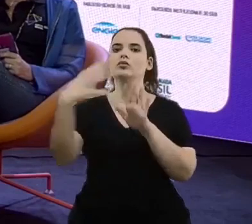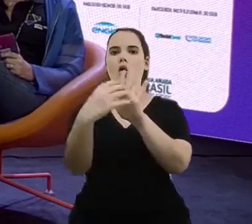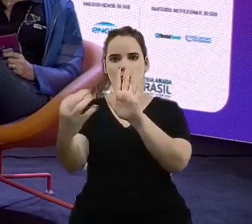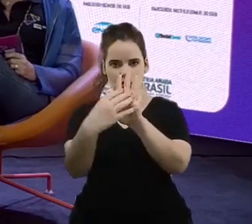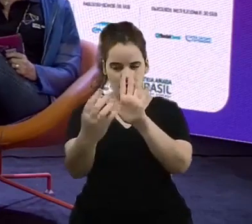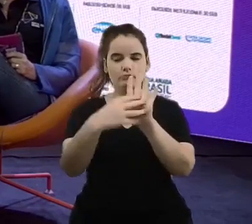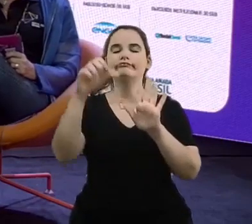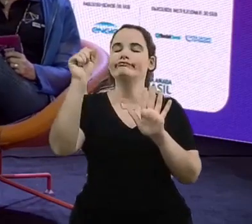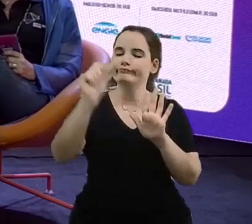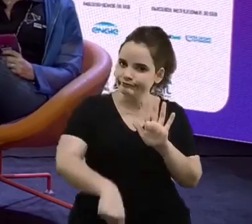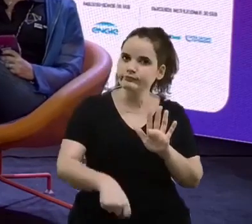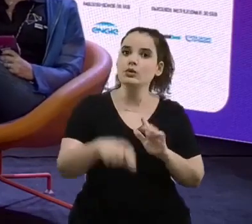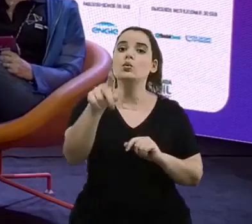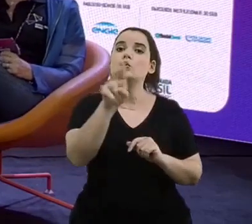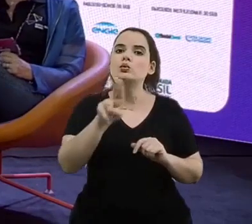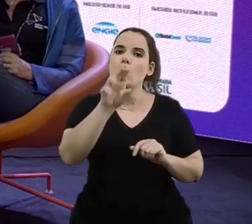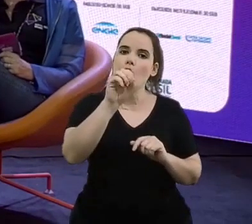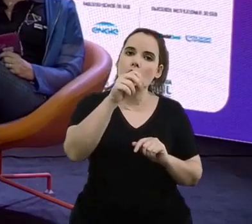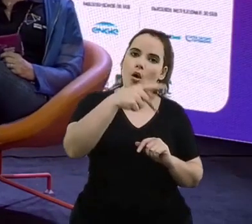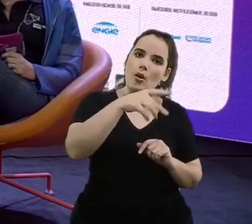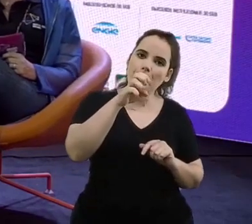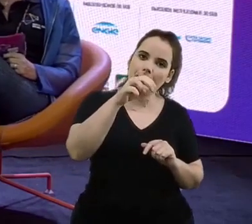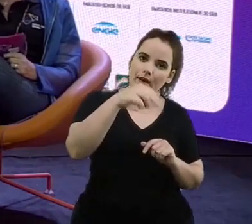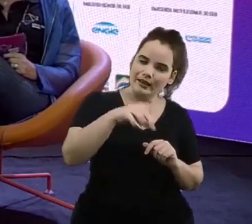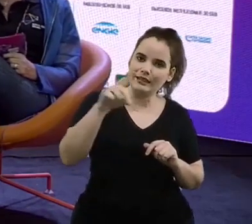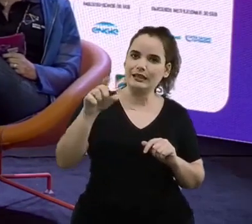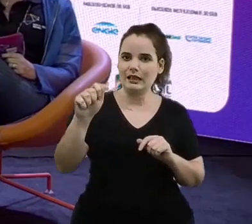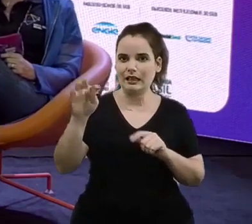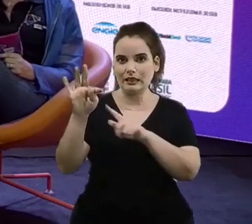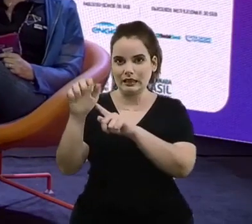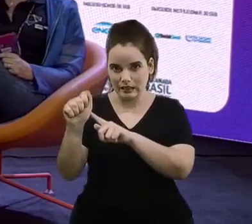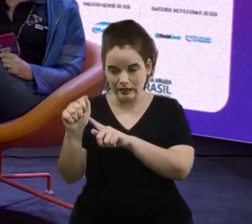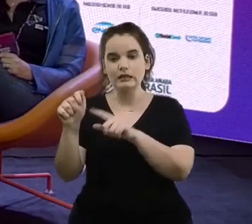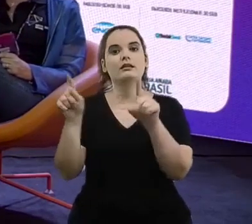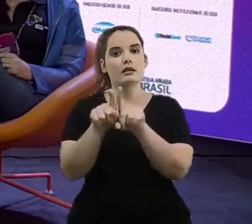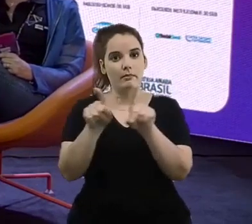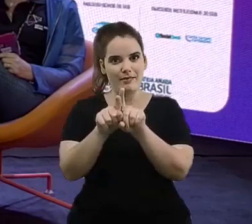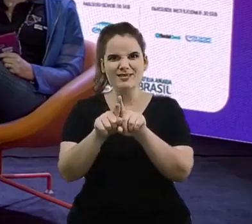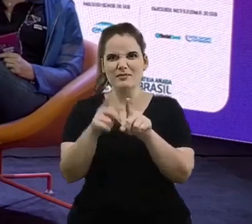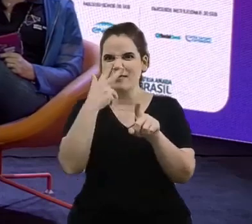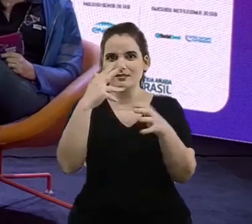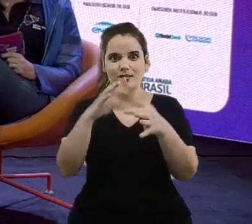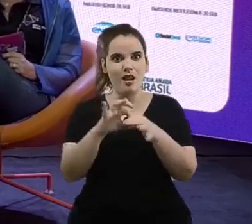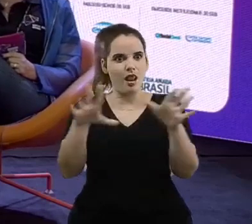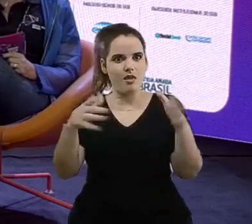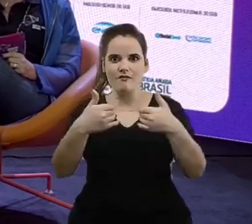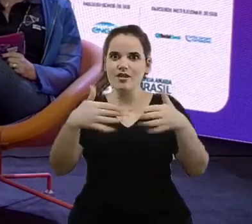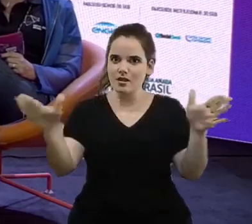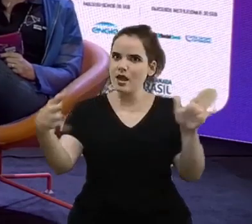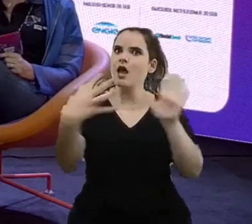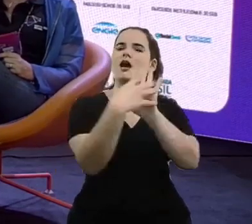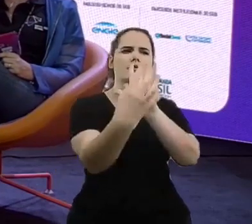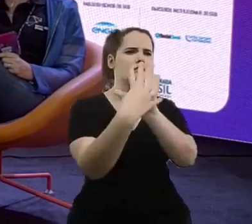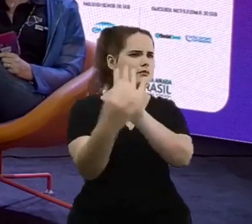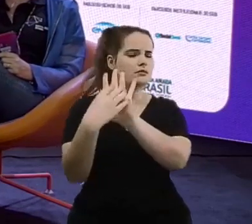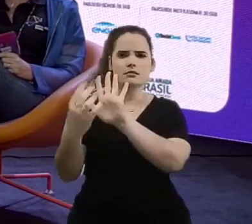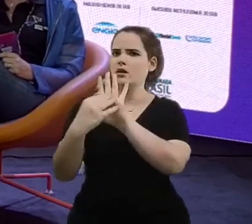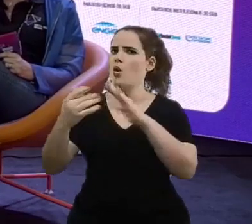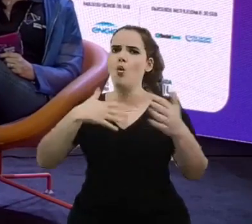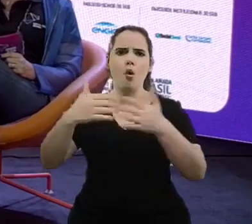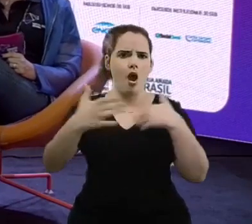Open Data, né, do Open Source, que vocês realmente fizeram um módulo para disponibilizar. Isso é incrível, é uma bandeira que o SGB está querendo levantar cada